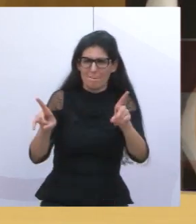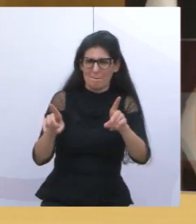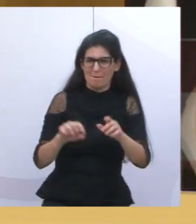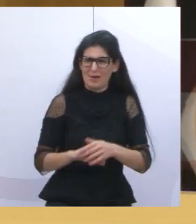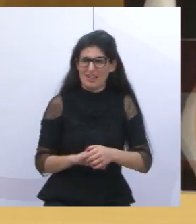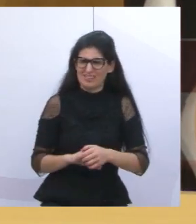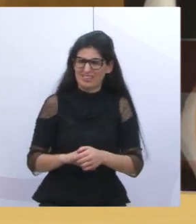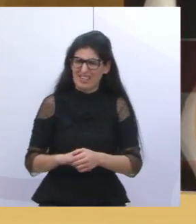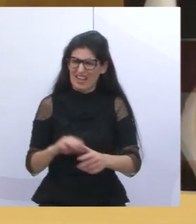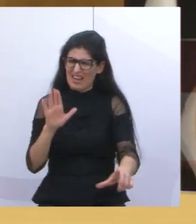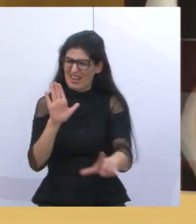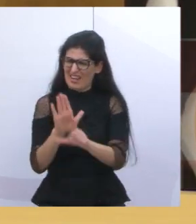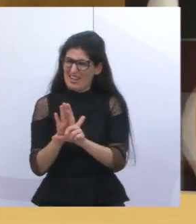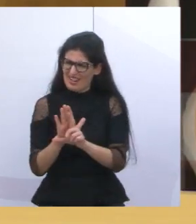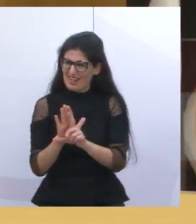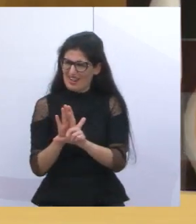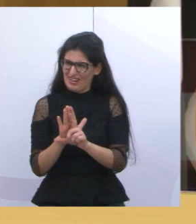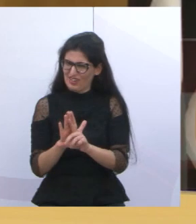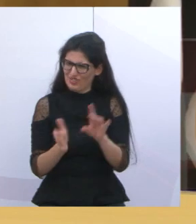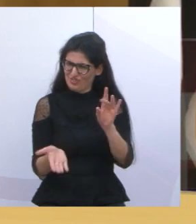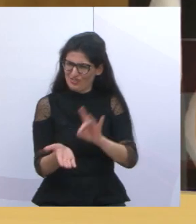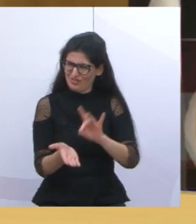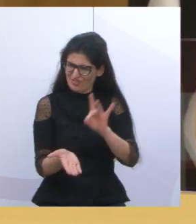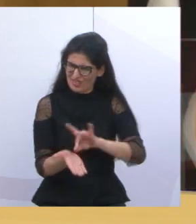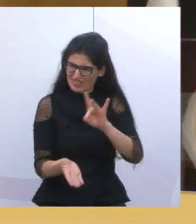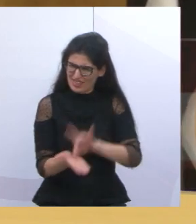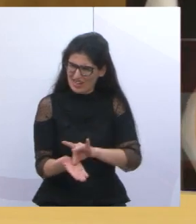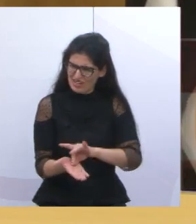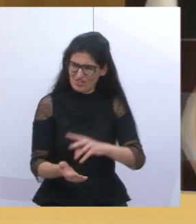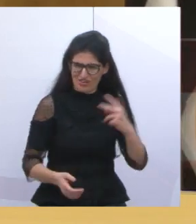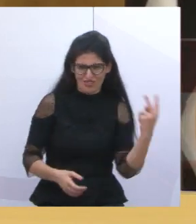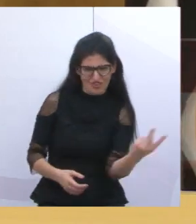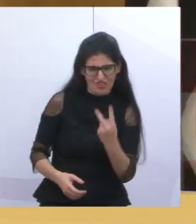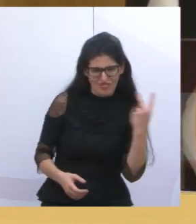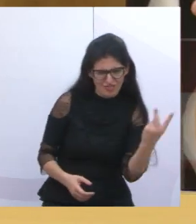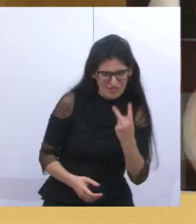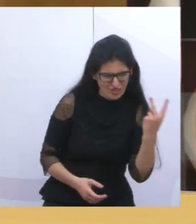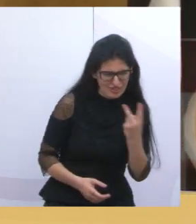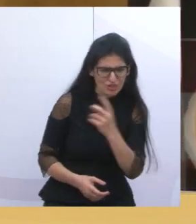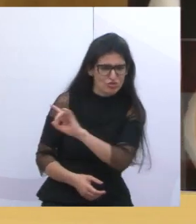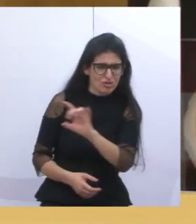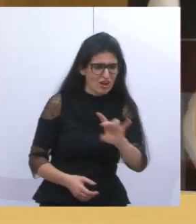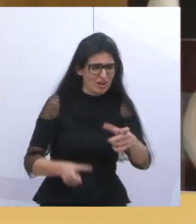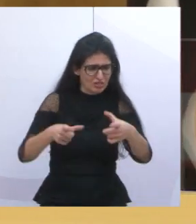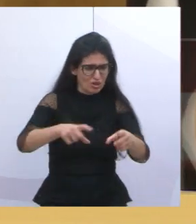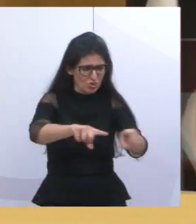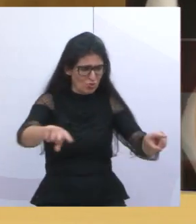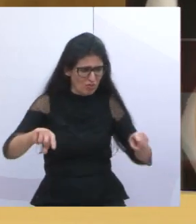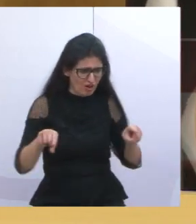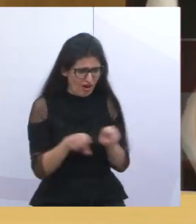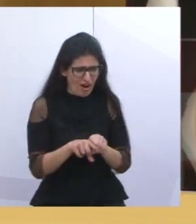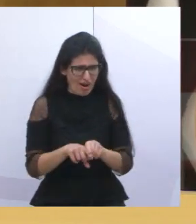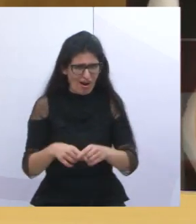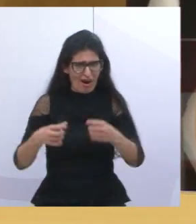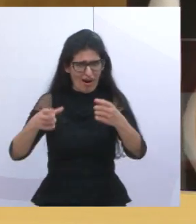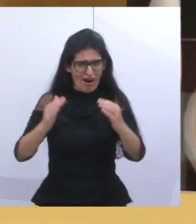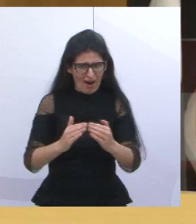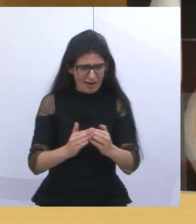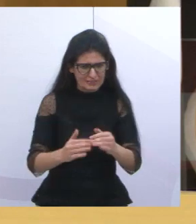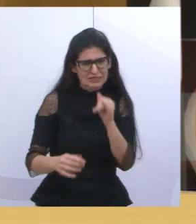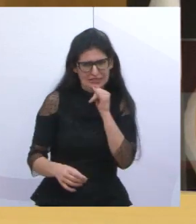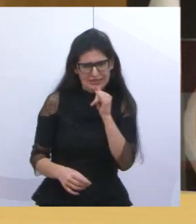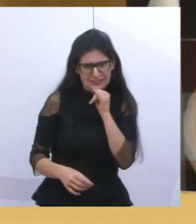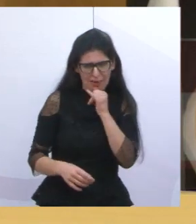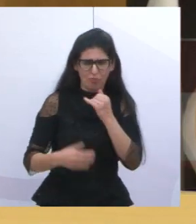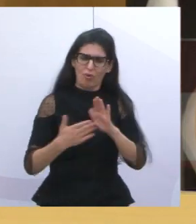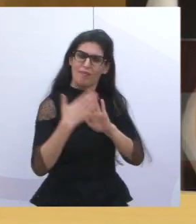rezava, né? A lei era para a valorização de cada imóvel. Ele deveria, por exemplo, não tem asfalto na frente da